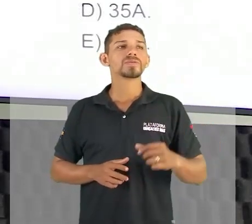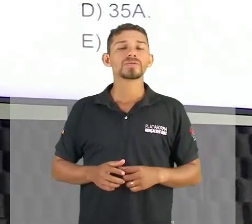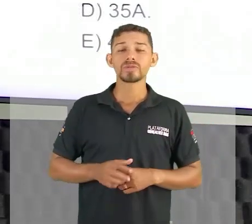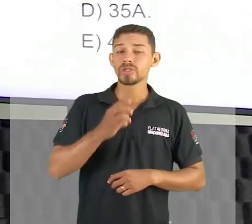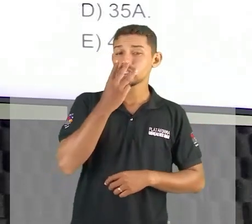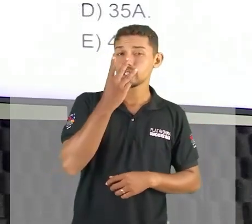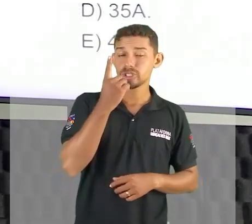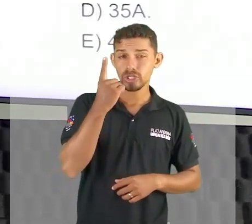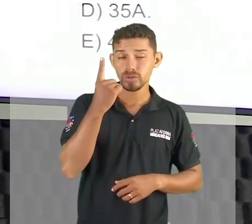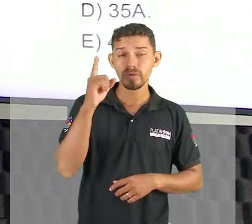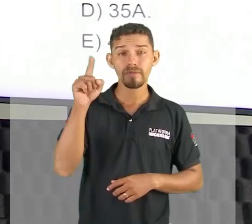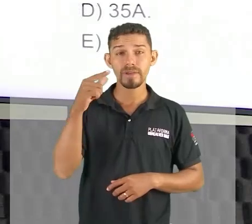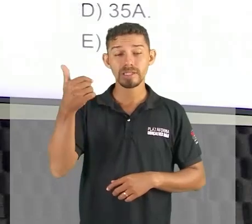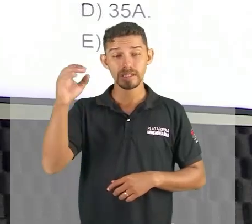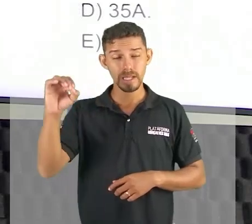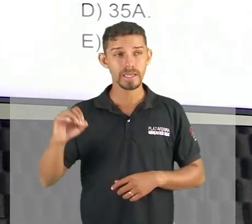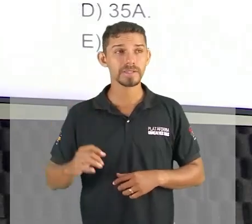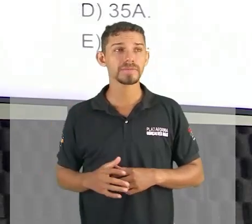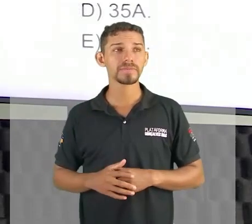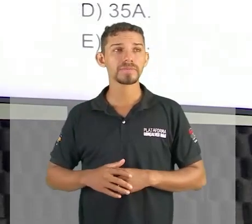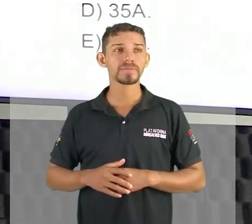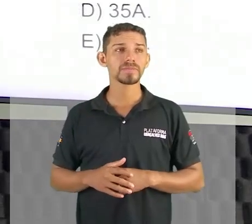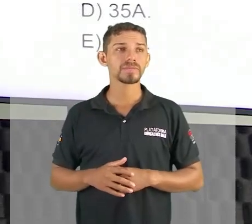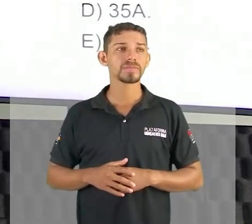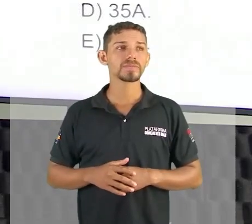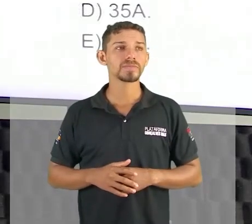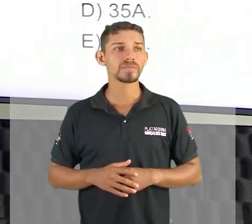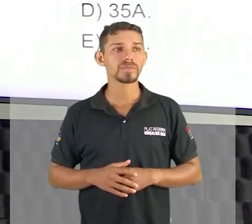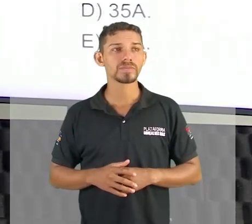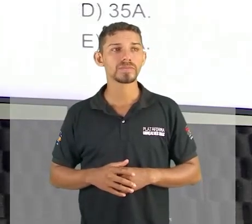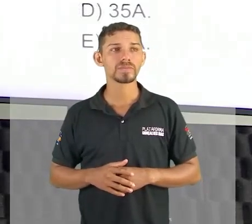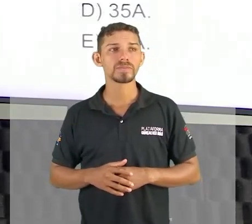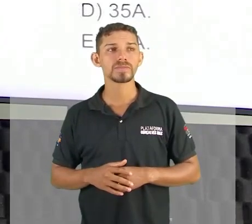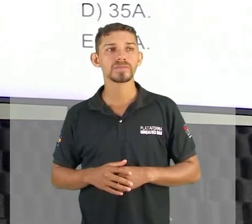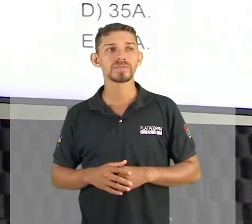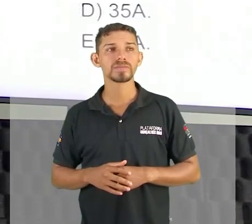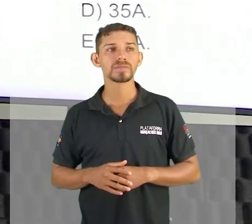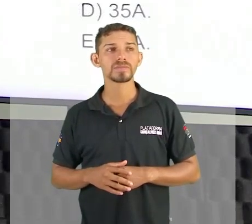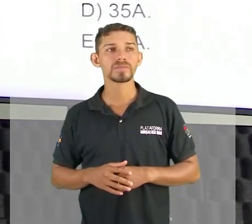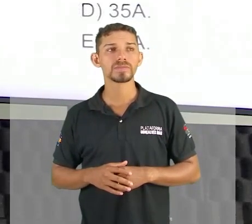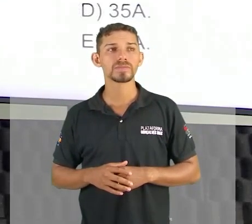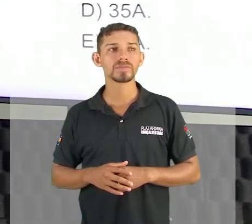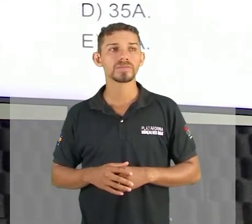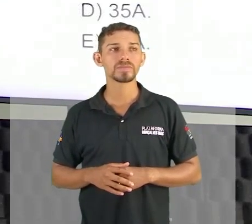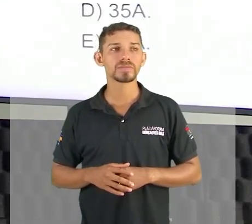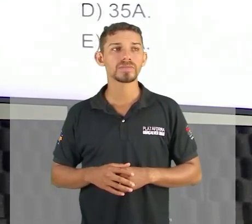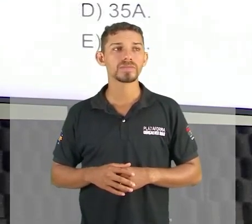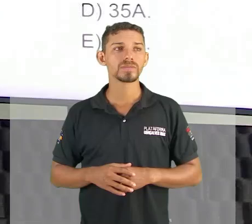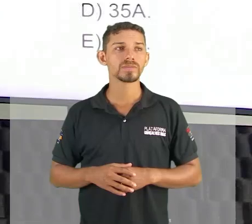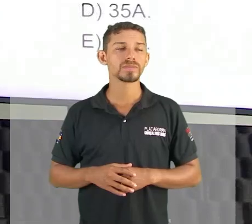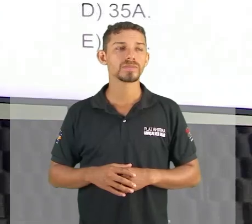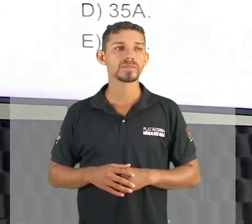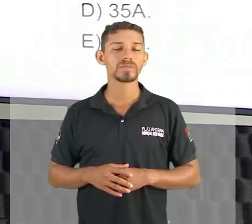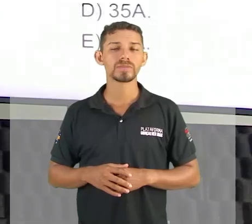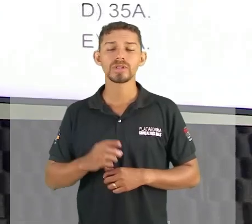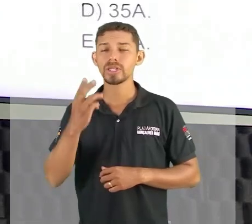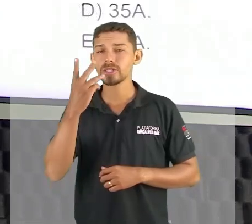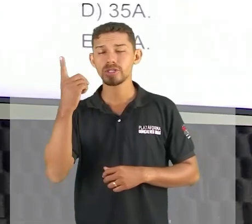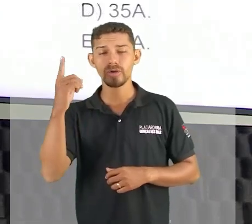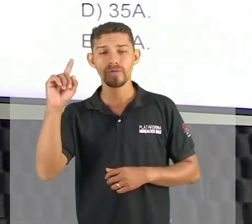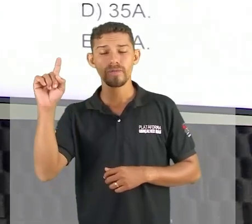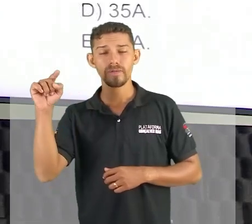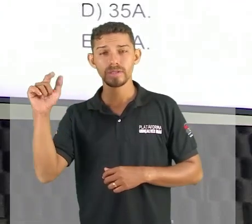31 x 10 essa corrente de tolerância vai ser 31 x